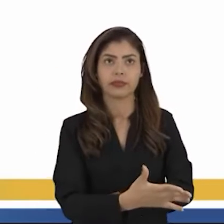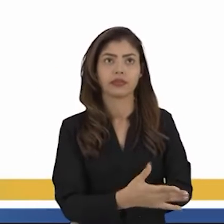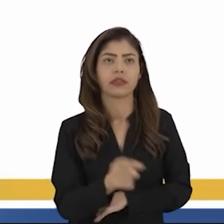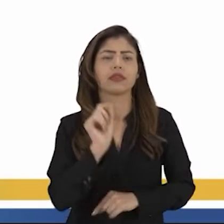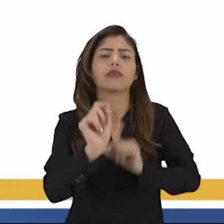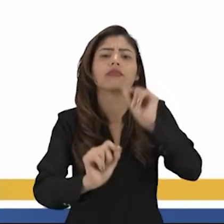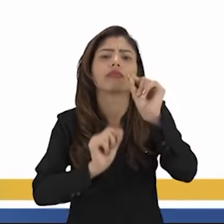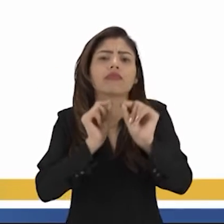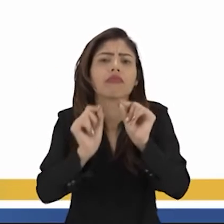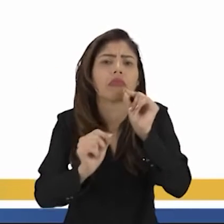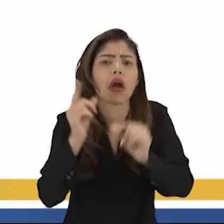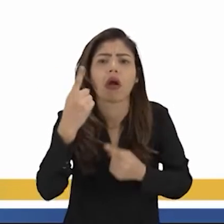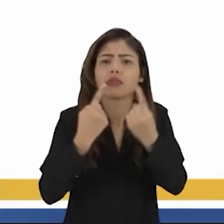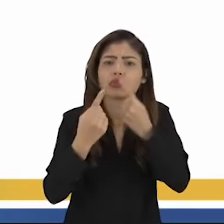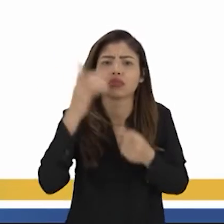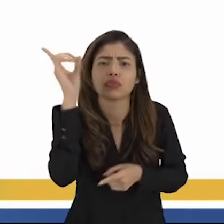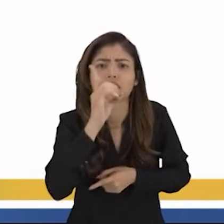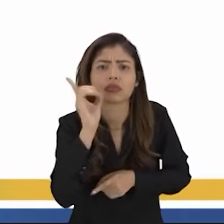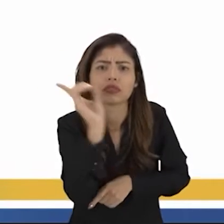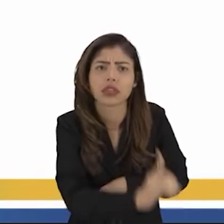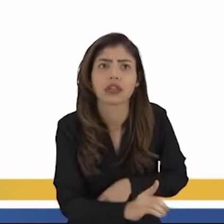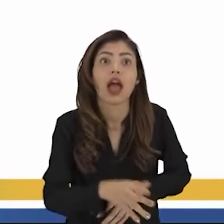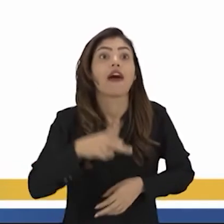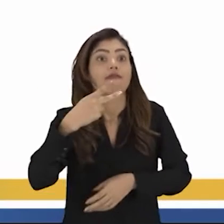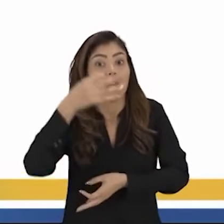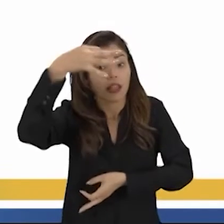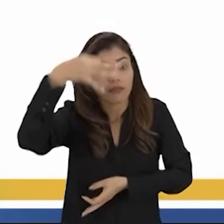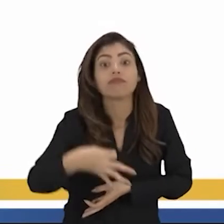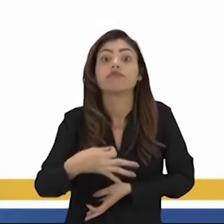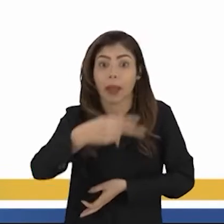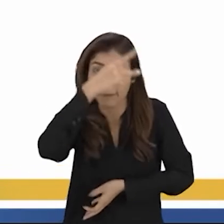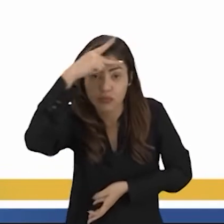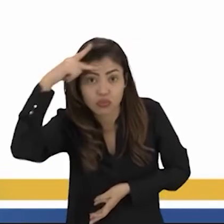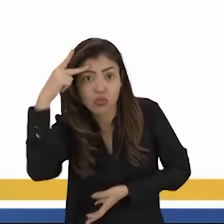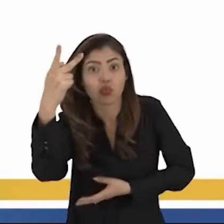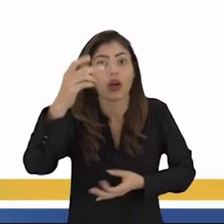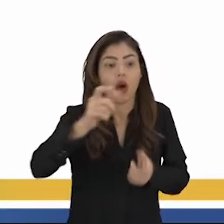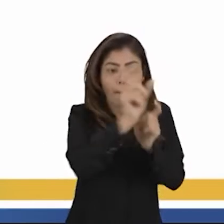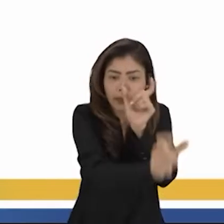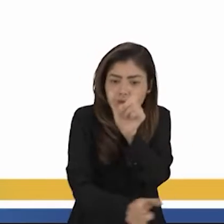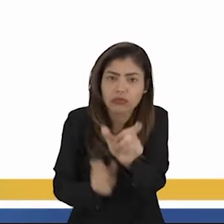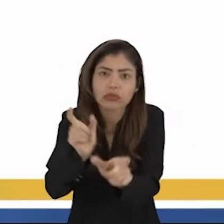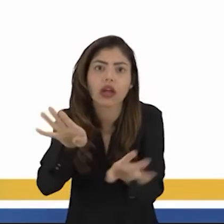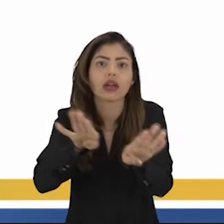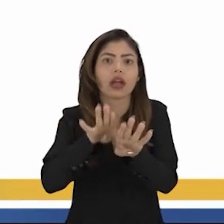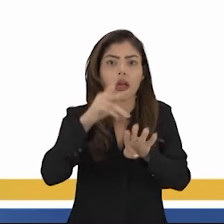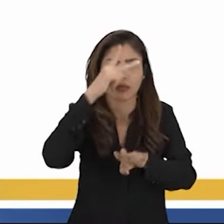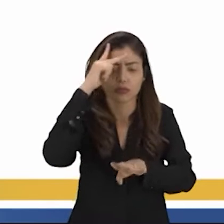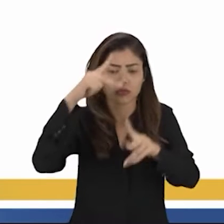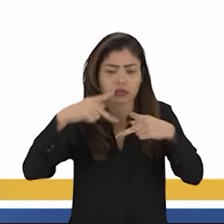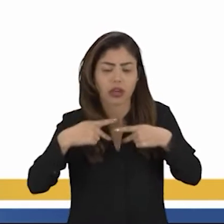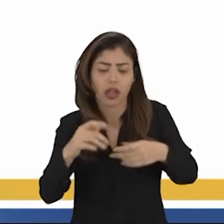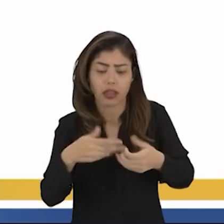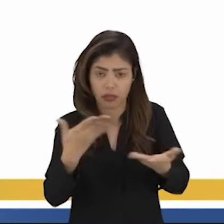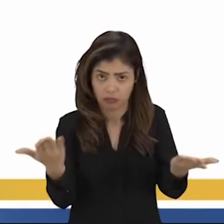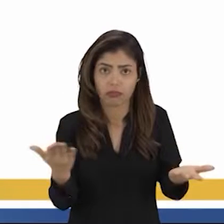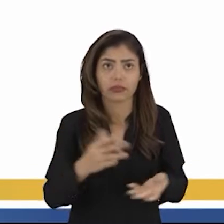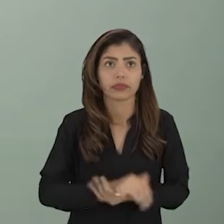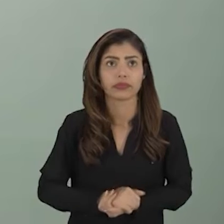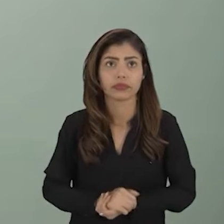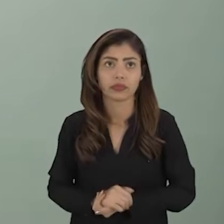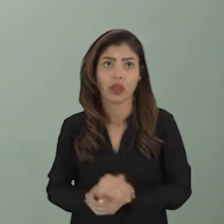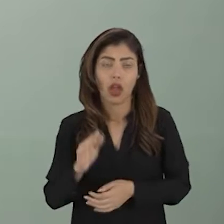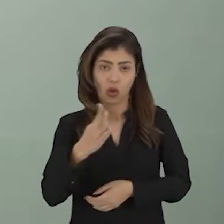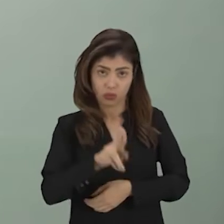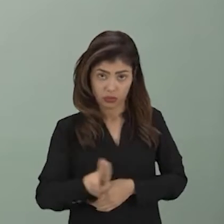que é o discurso direto, professora? É a fala tal e qual da pessoa ou do personagem, do ser que a proferiu.